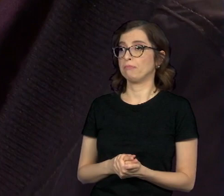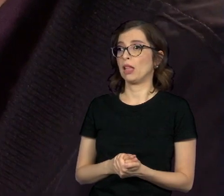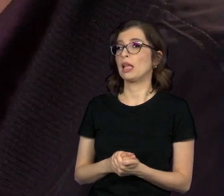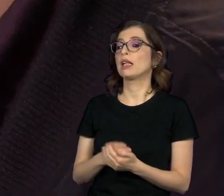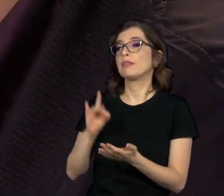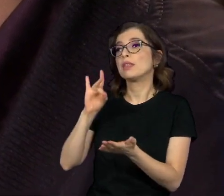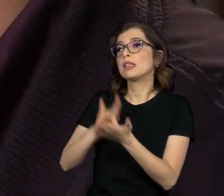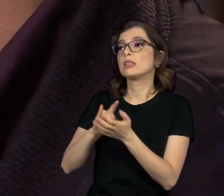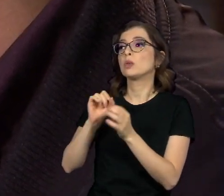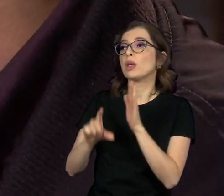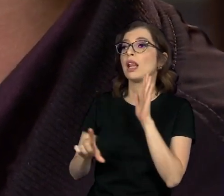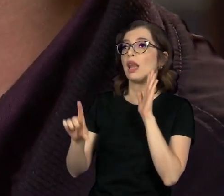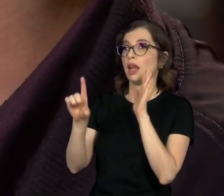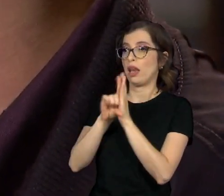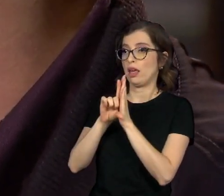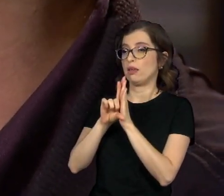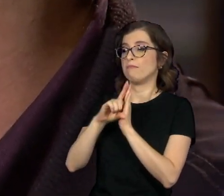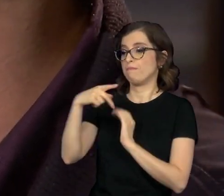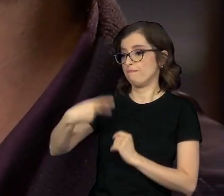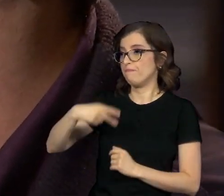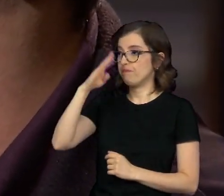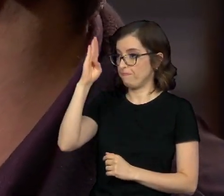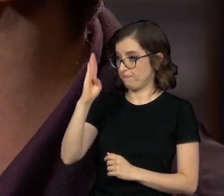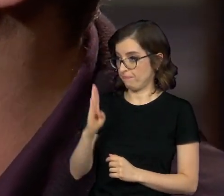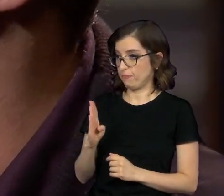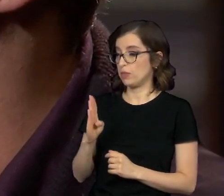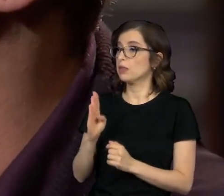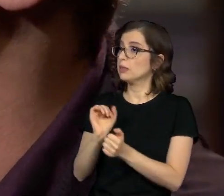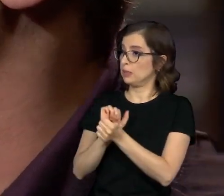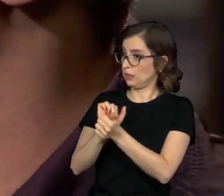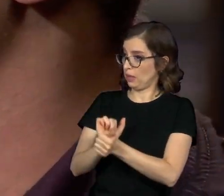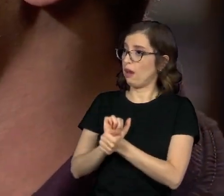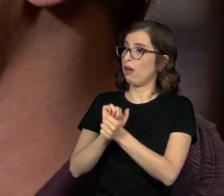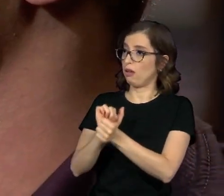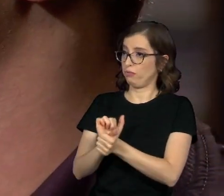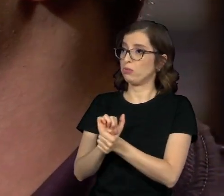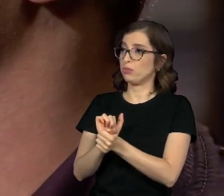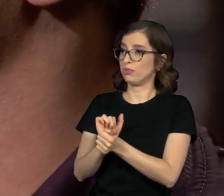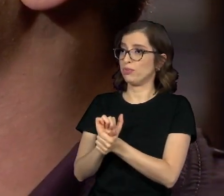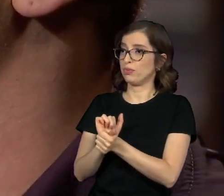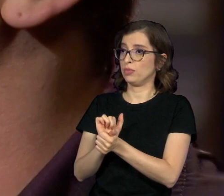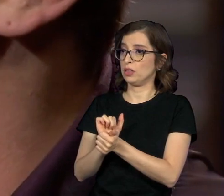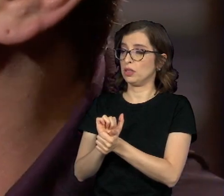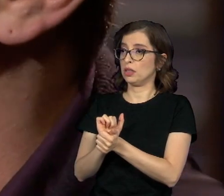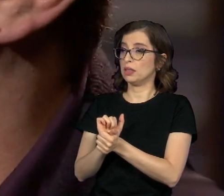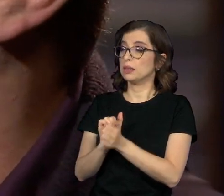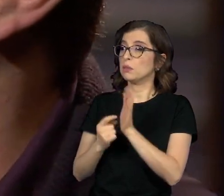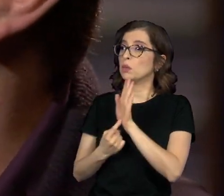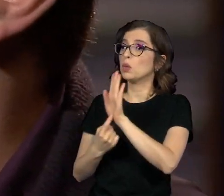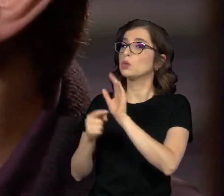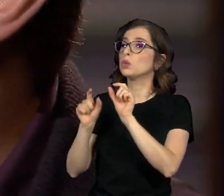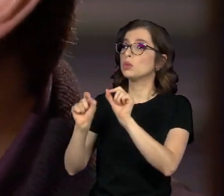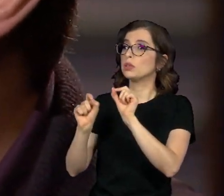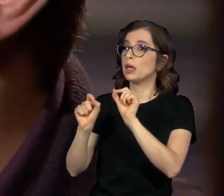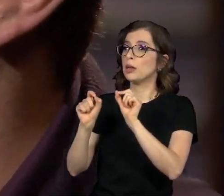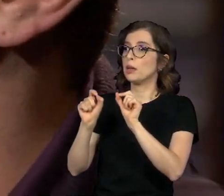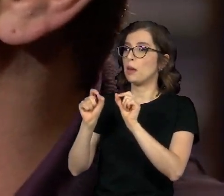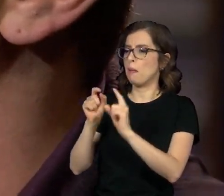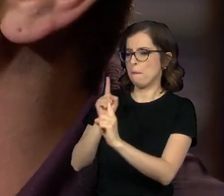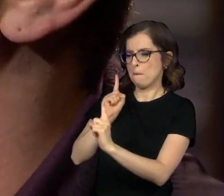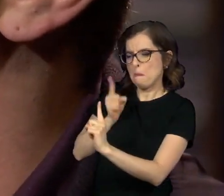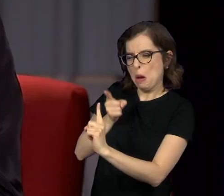Né? Oficialmente. Ou seja, havia um ranking de vida. Isso. Aqueles que dominavam e os que